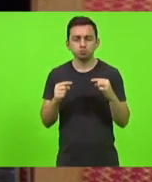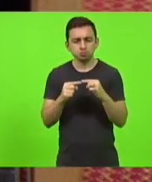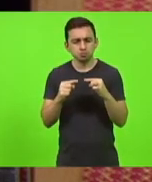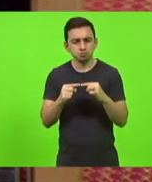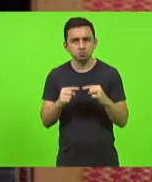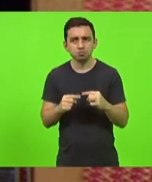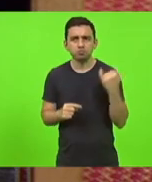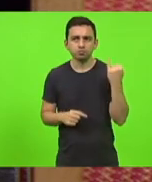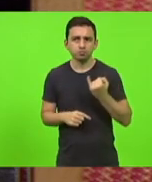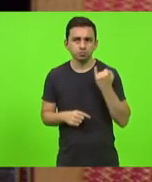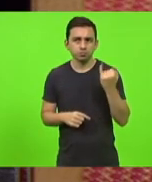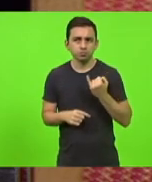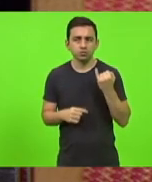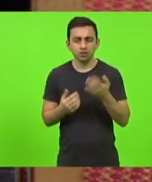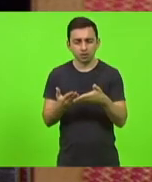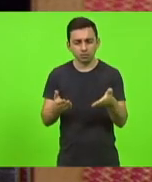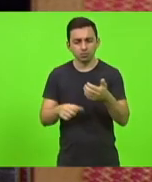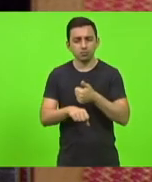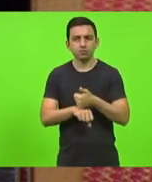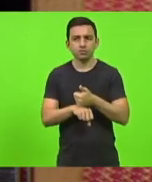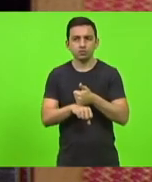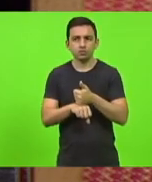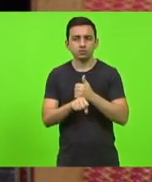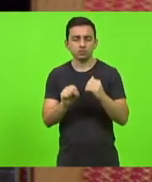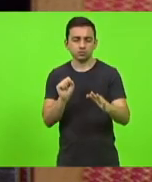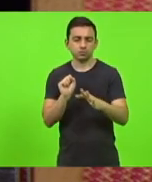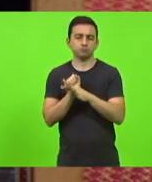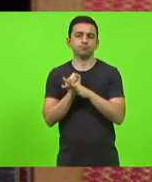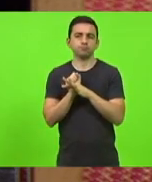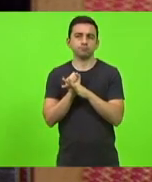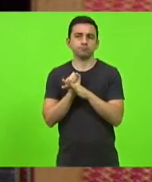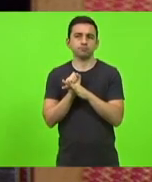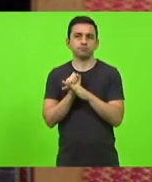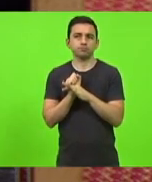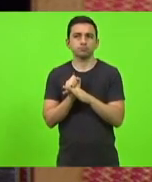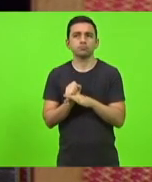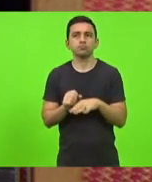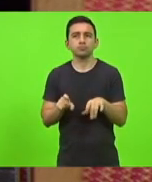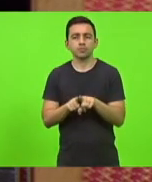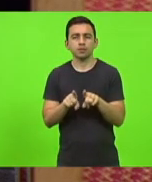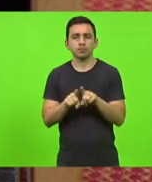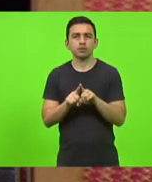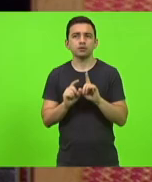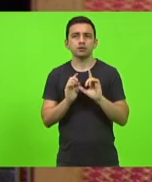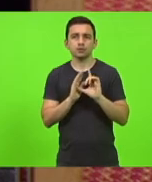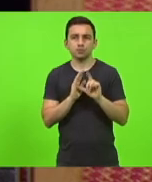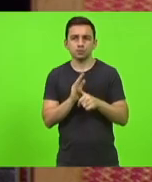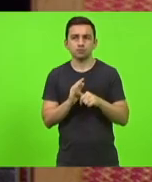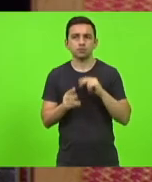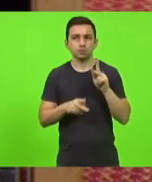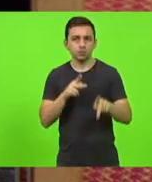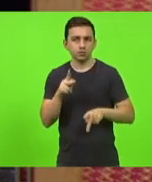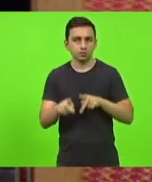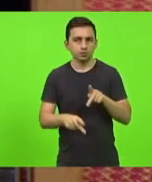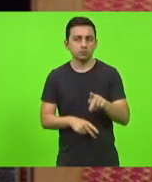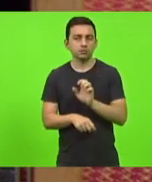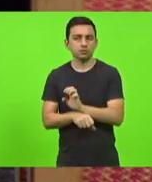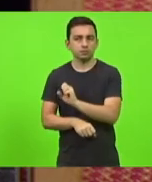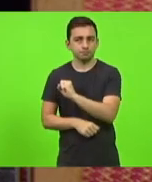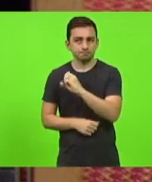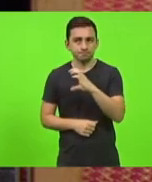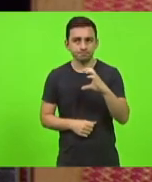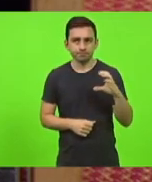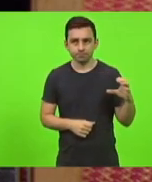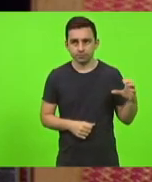importante para os profissionais da segurança e, por conseguinte, para a população do nosso Estado,